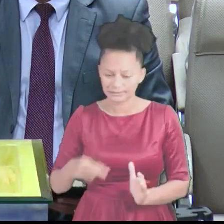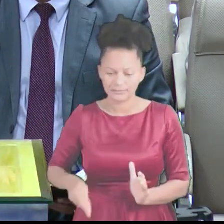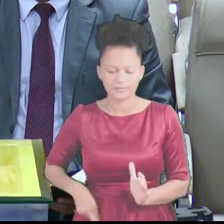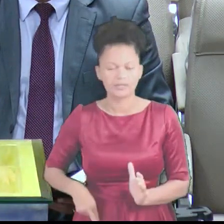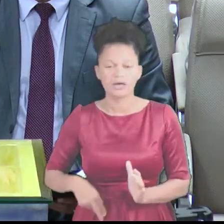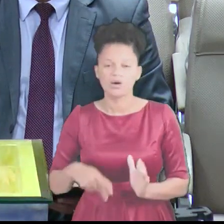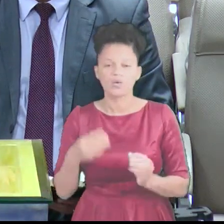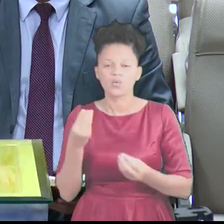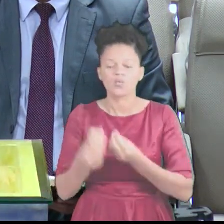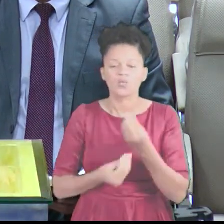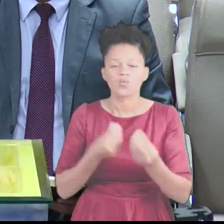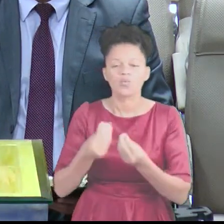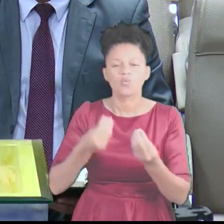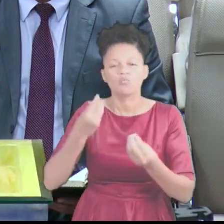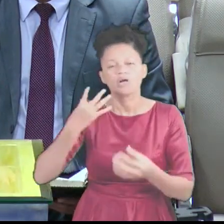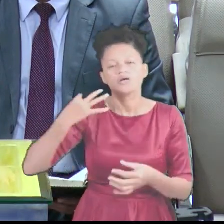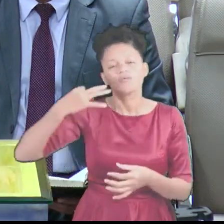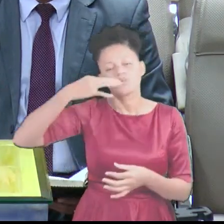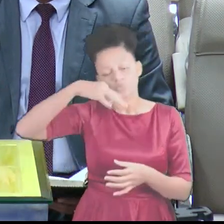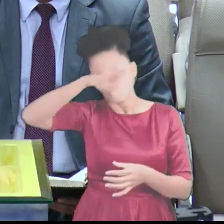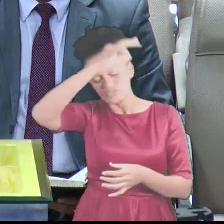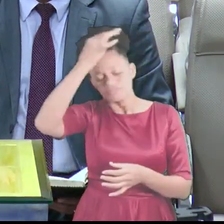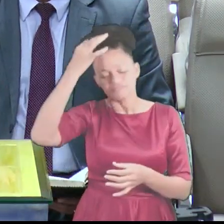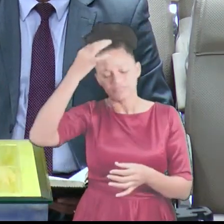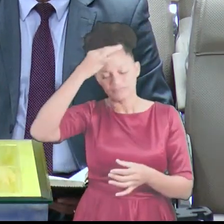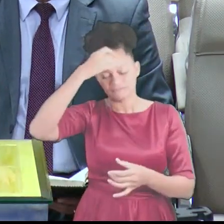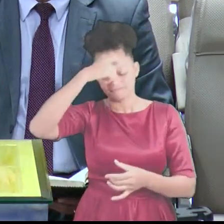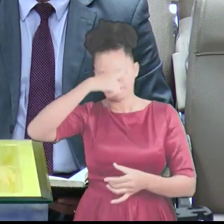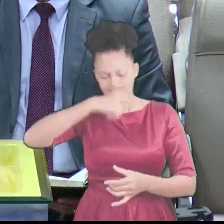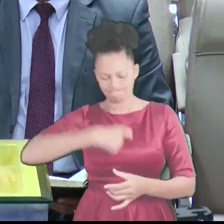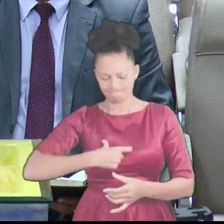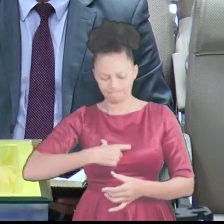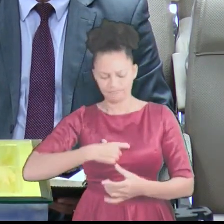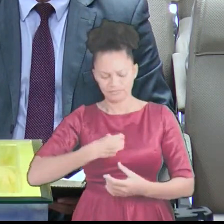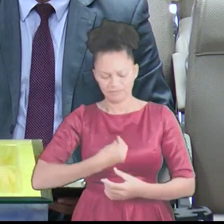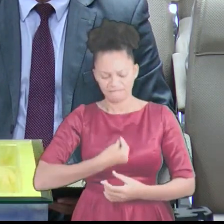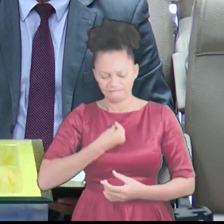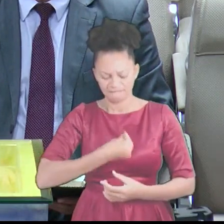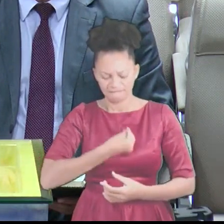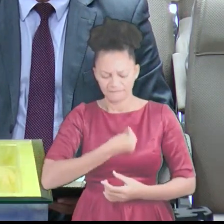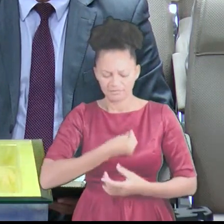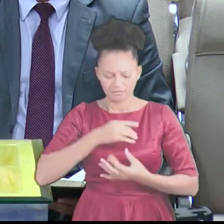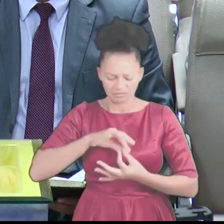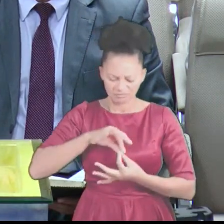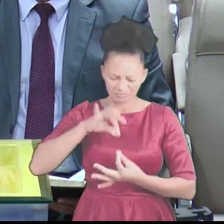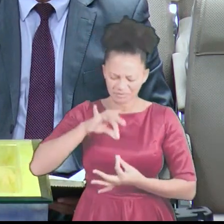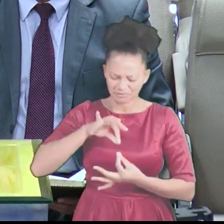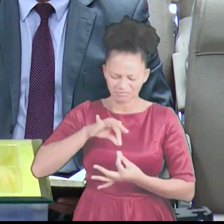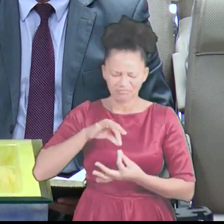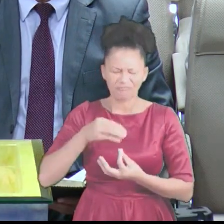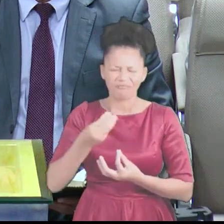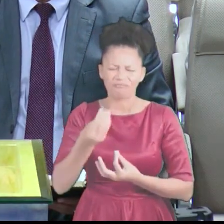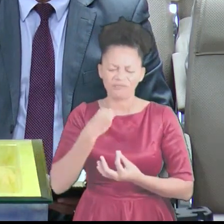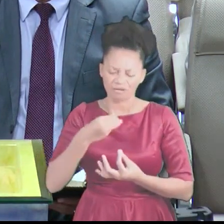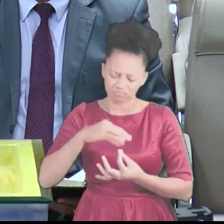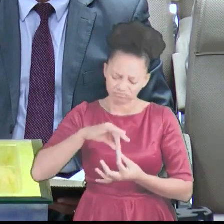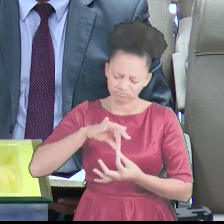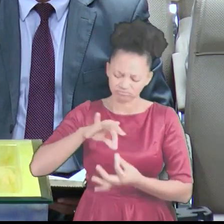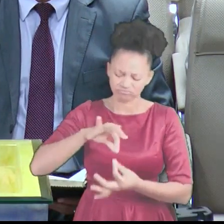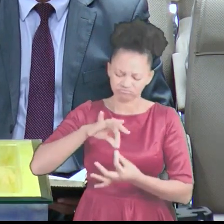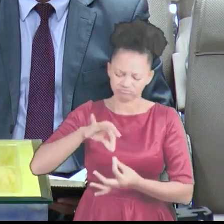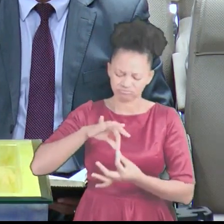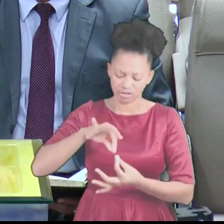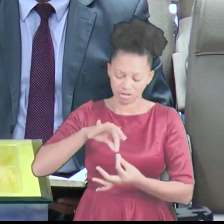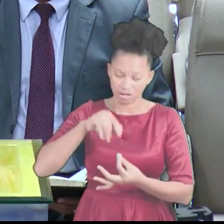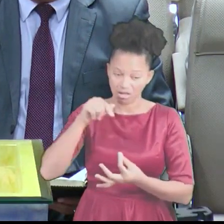situação espiritual em que vivia a nação de Israel. Foram eles que, por se afastarem